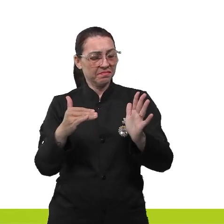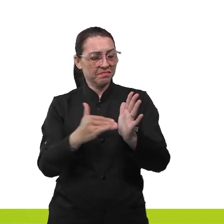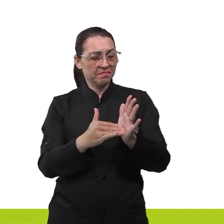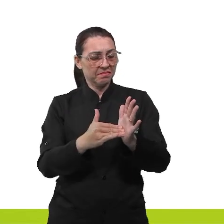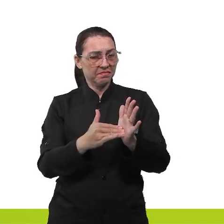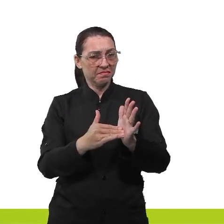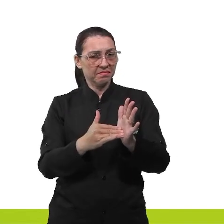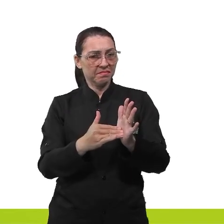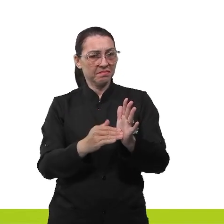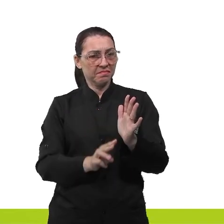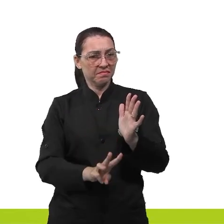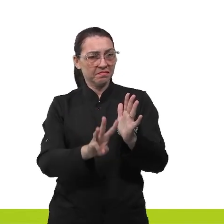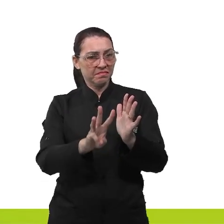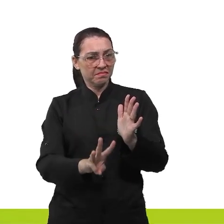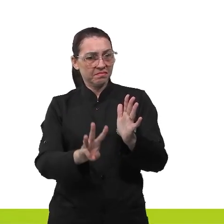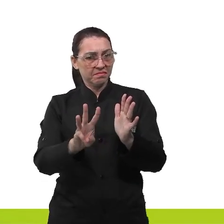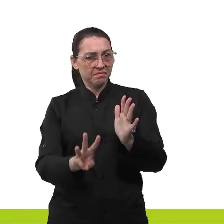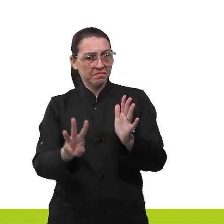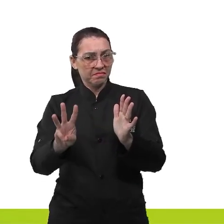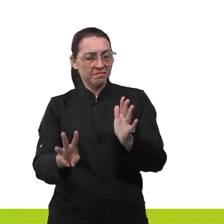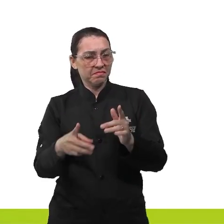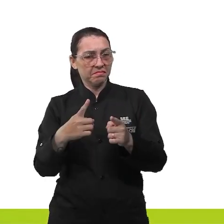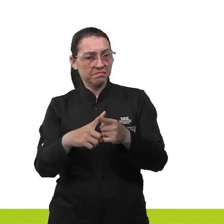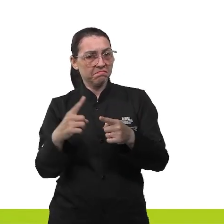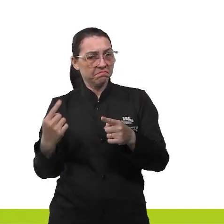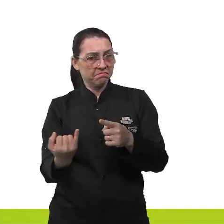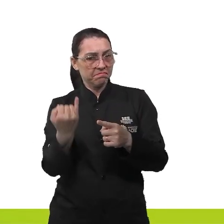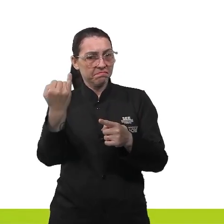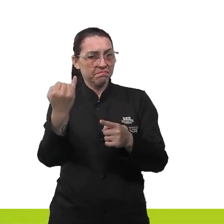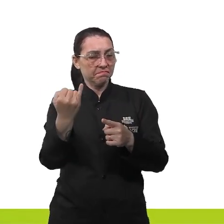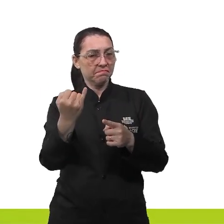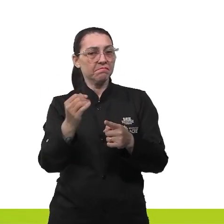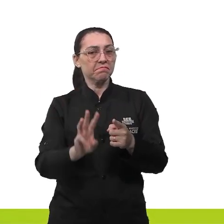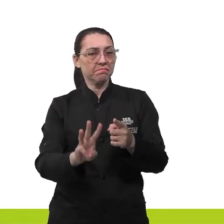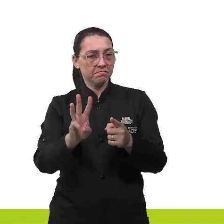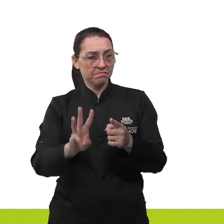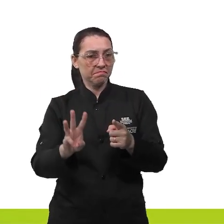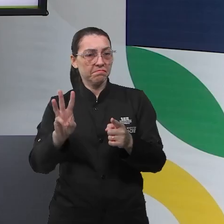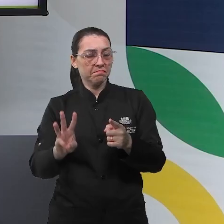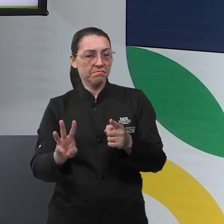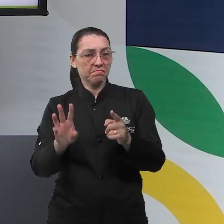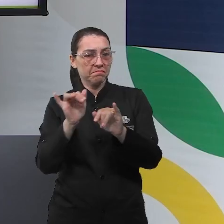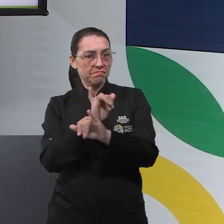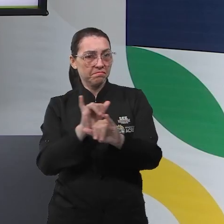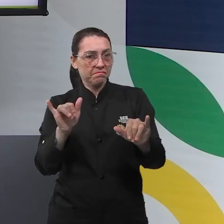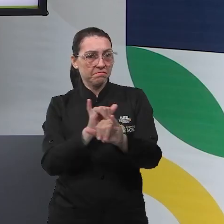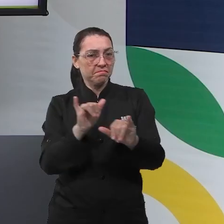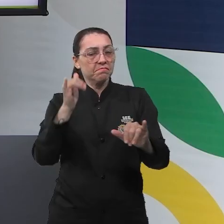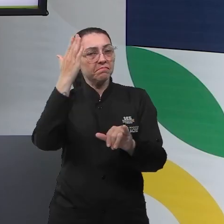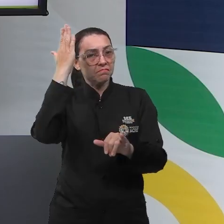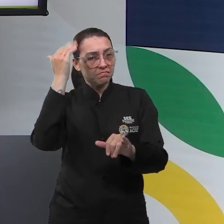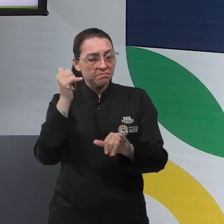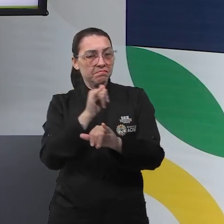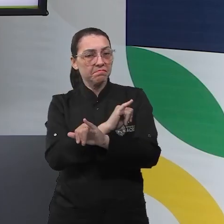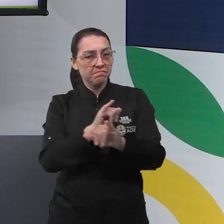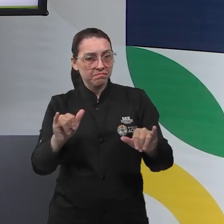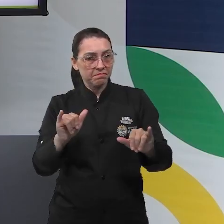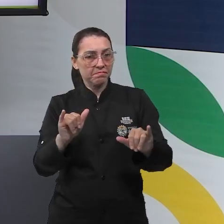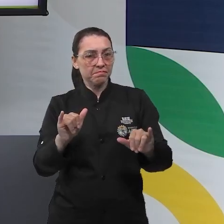até a fonte de onde foi retirado o texto, porque às vezes a fonte é importante. Se ela é um site de notícias, eu vou saber que aquilo é notícia.